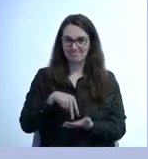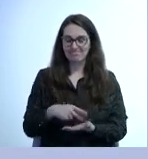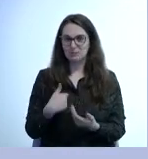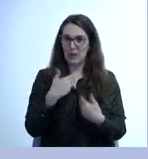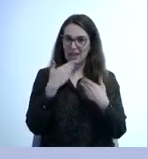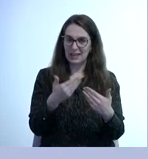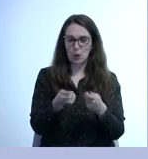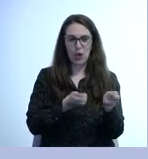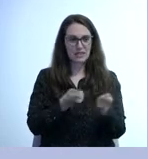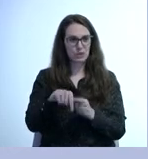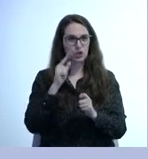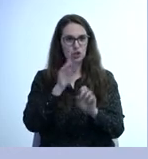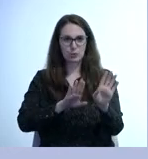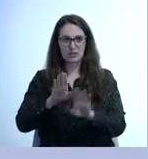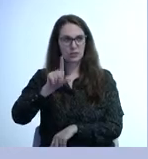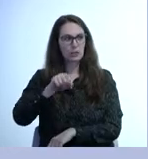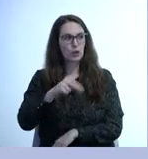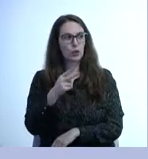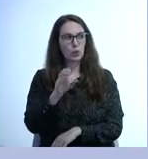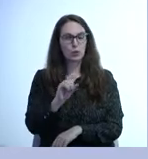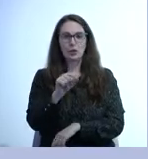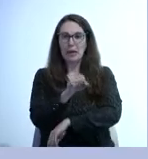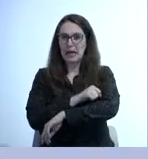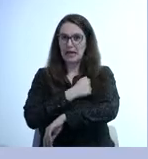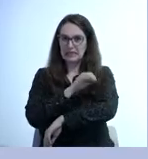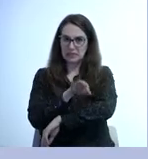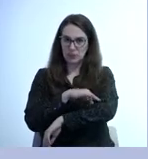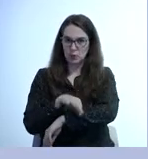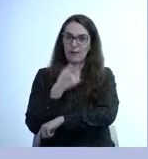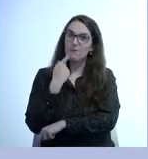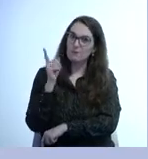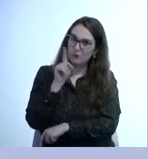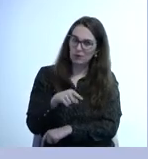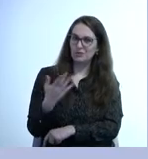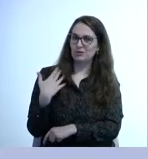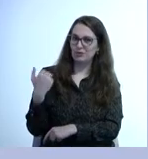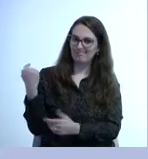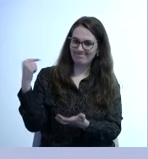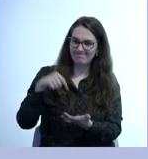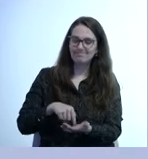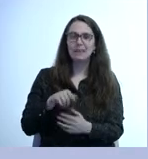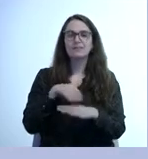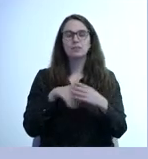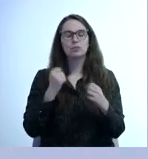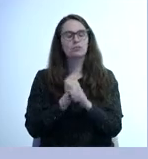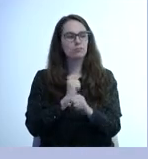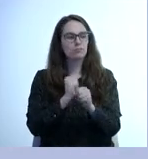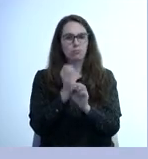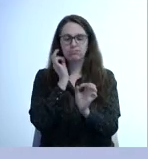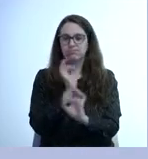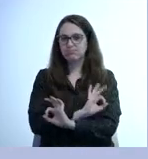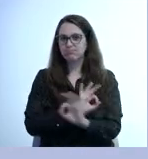da organização da exposição e ao Nuno Sampaio, a Casa da Arquitetura, uma vez mais, está a fazer um trabalho